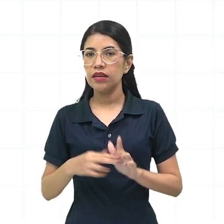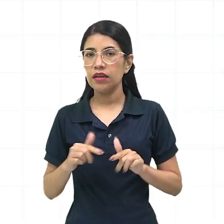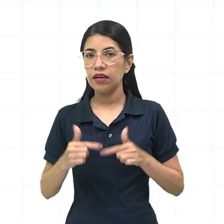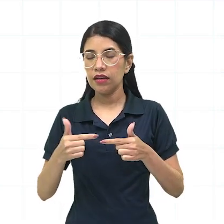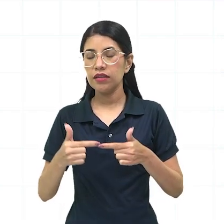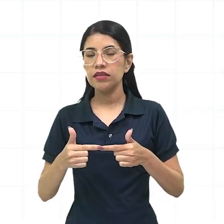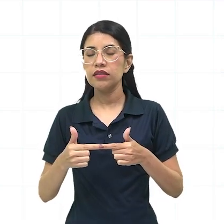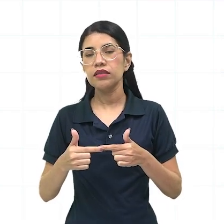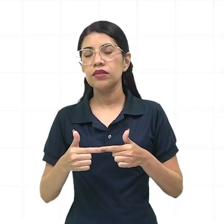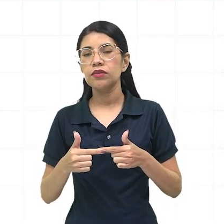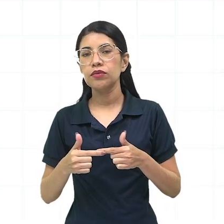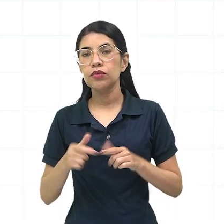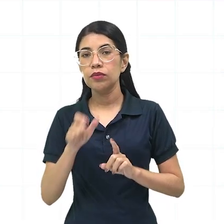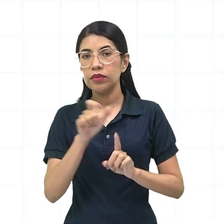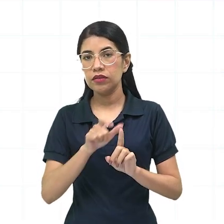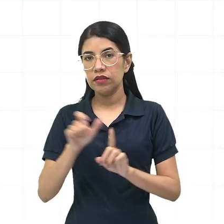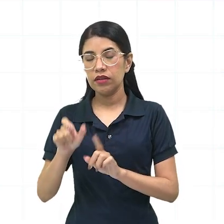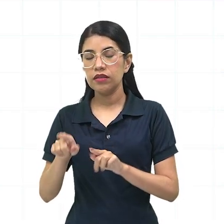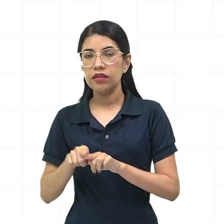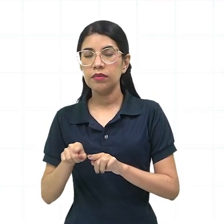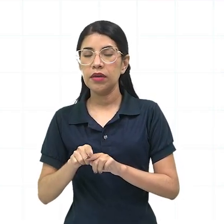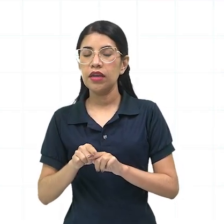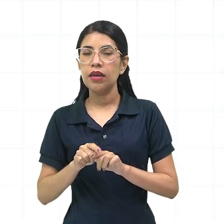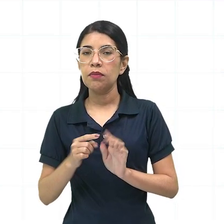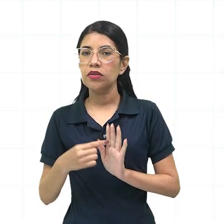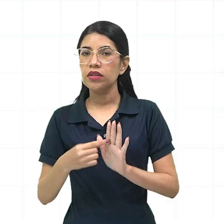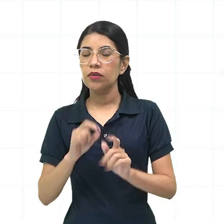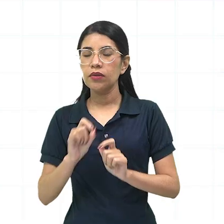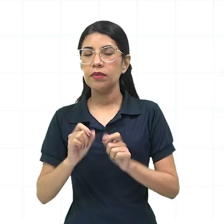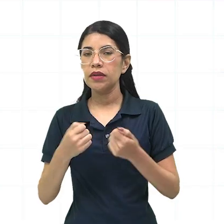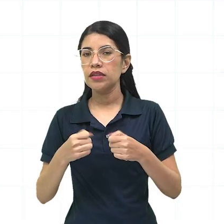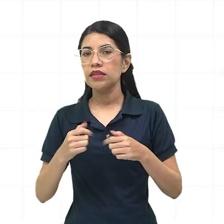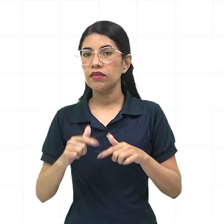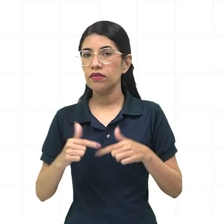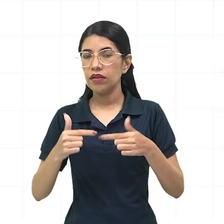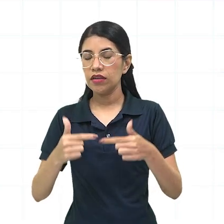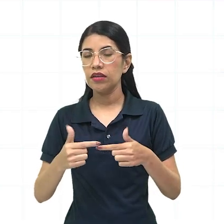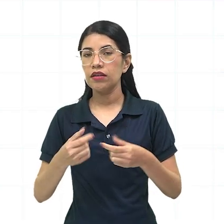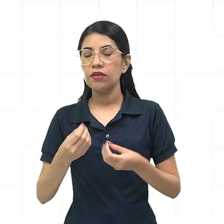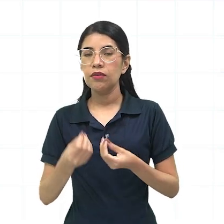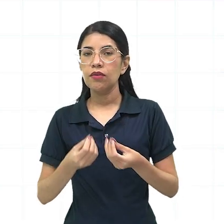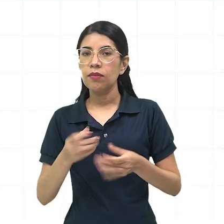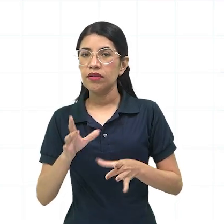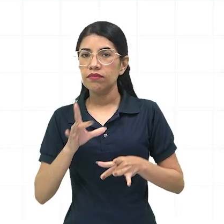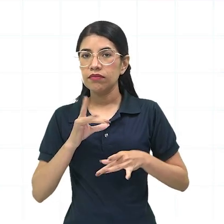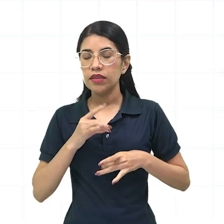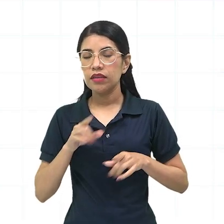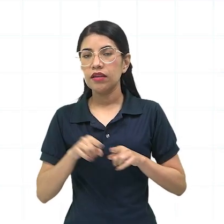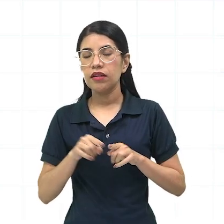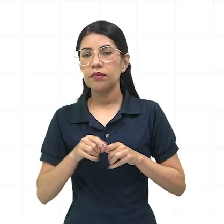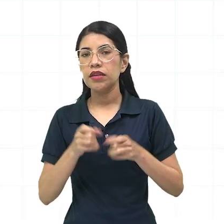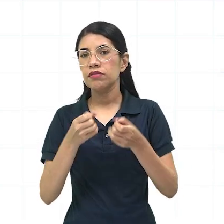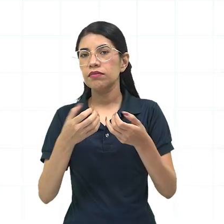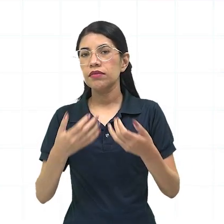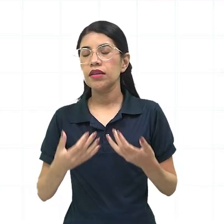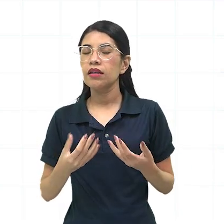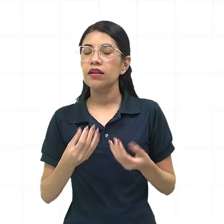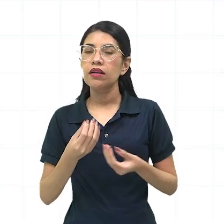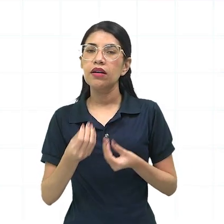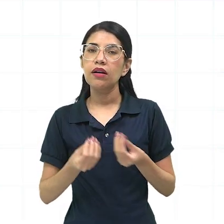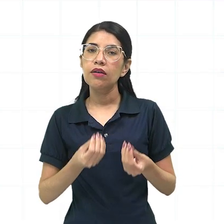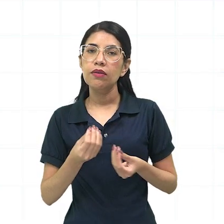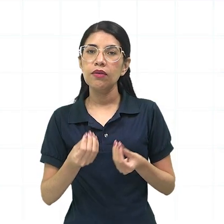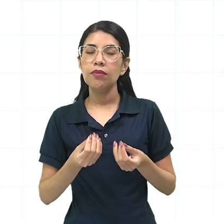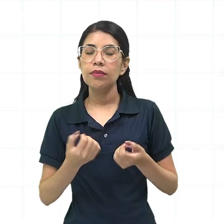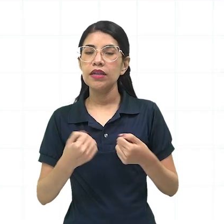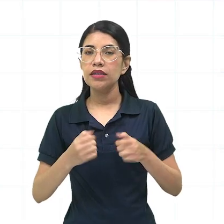repente, pode estar dizendo ali o que é para ele fazer, representar e dizer também como ele deve